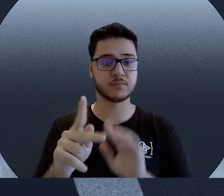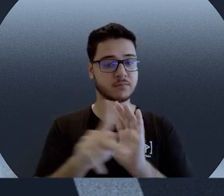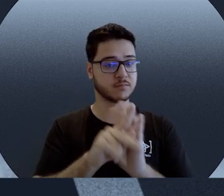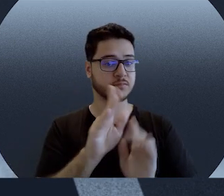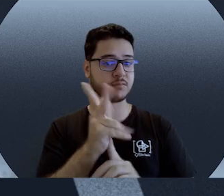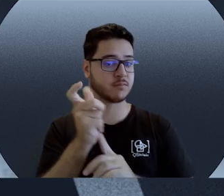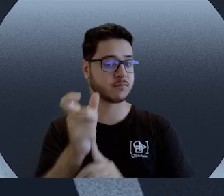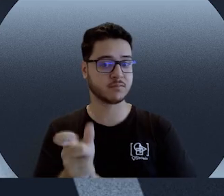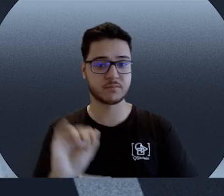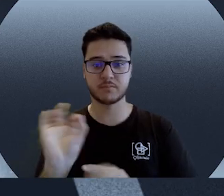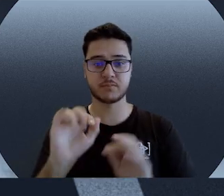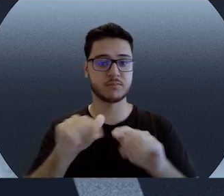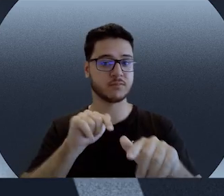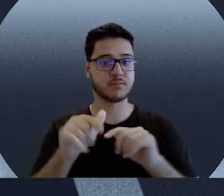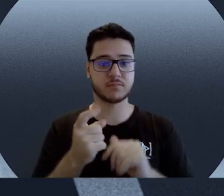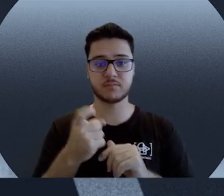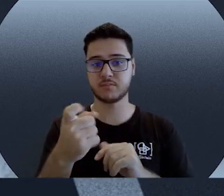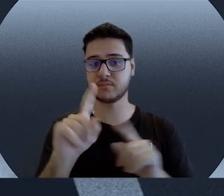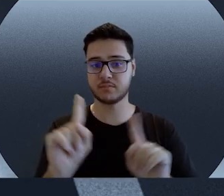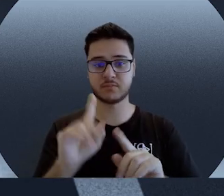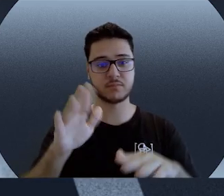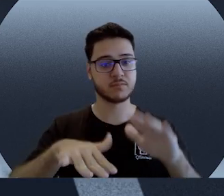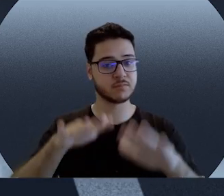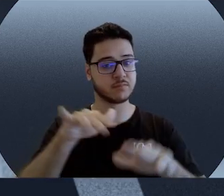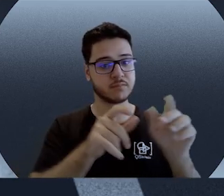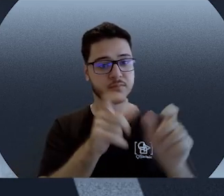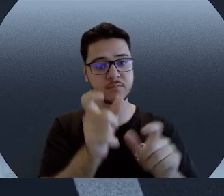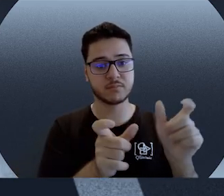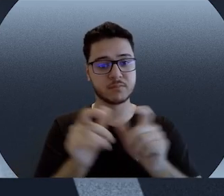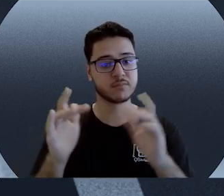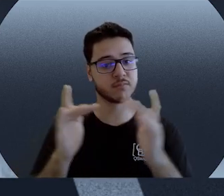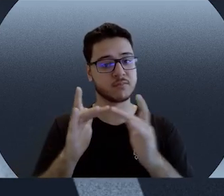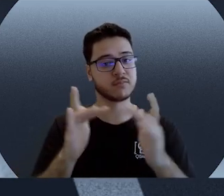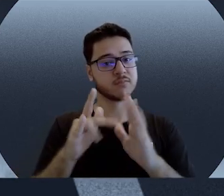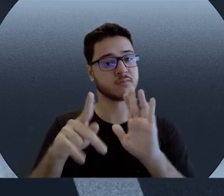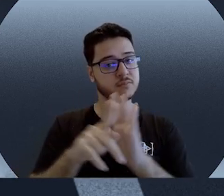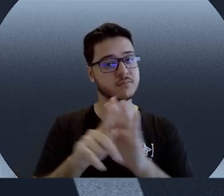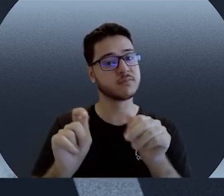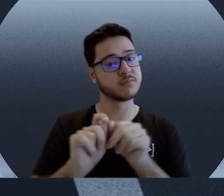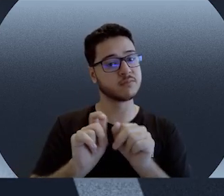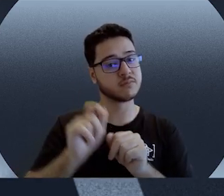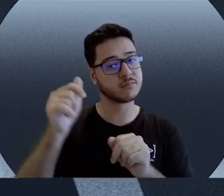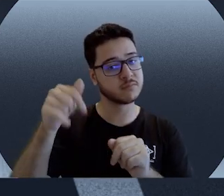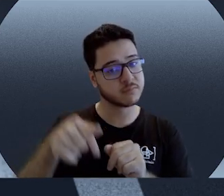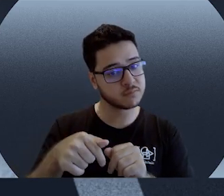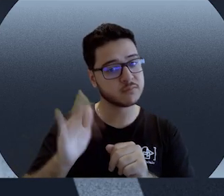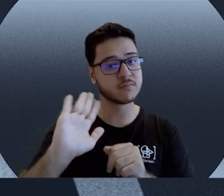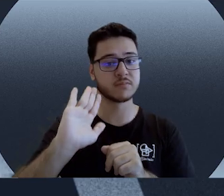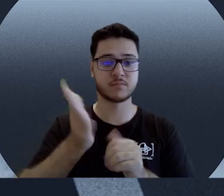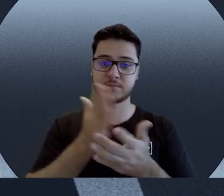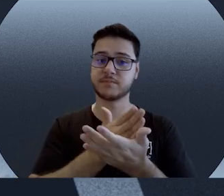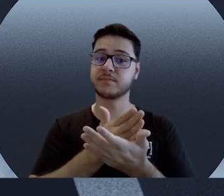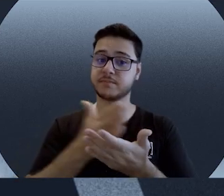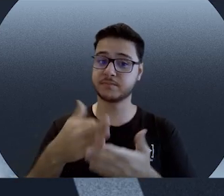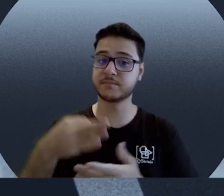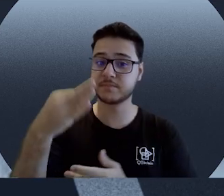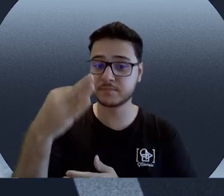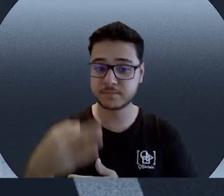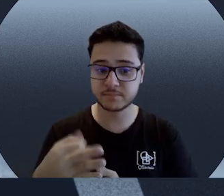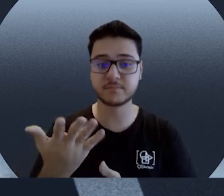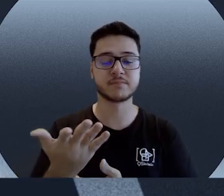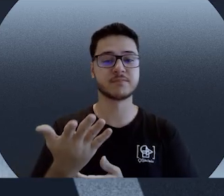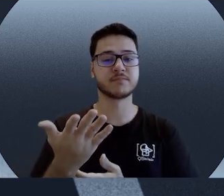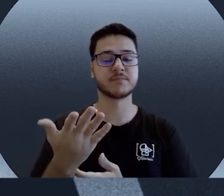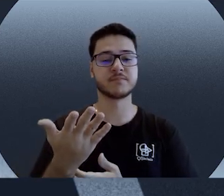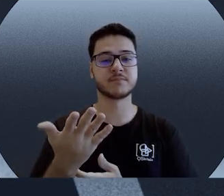trabalha mais sozinho, ele depende do público e da interação para que aquela obra seja, digamos que, ativada, para que ela